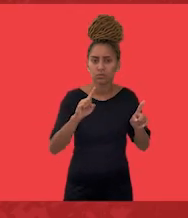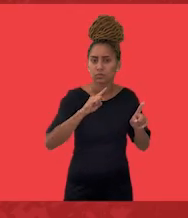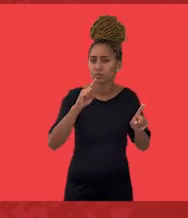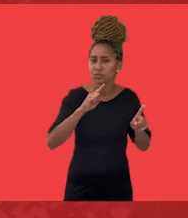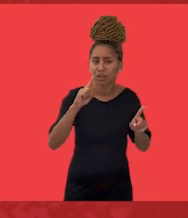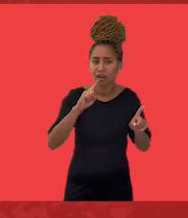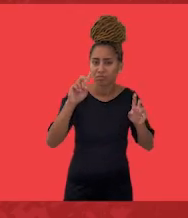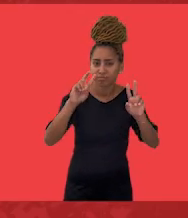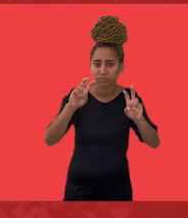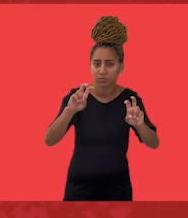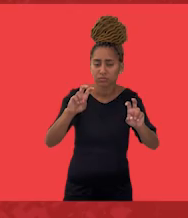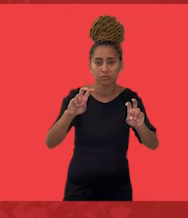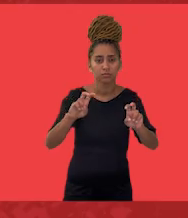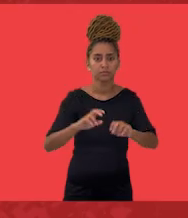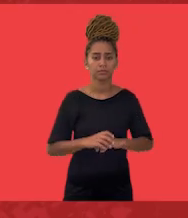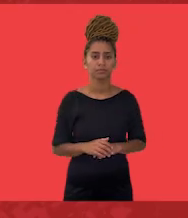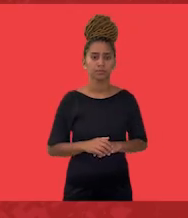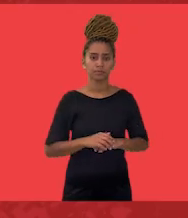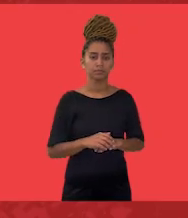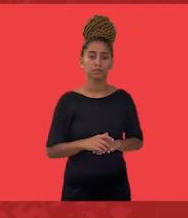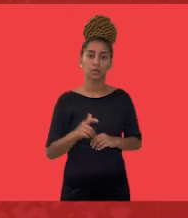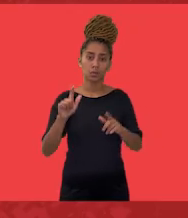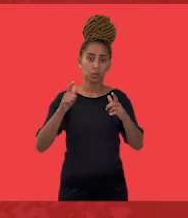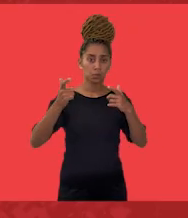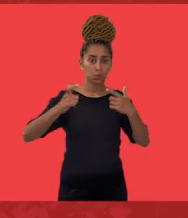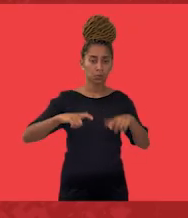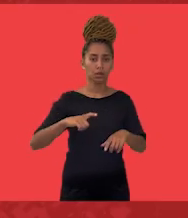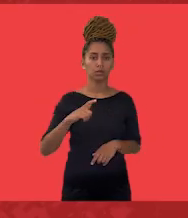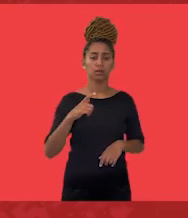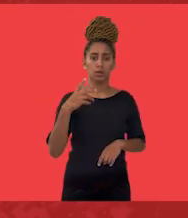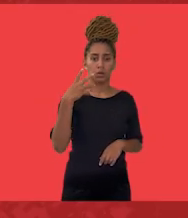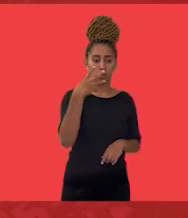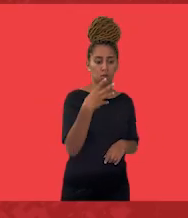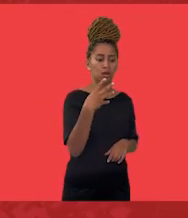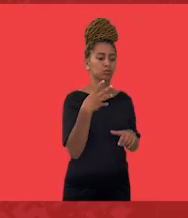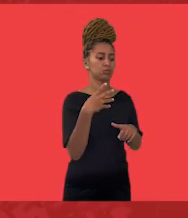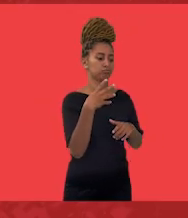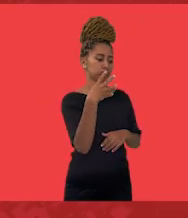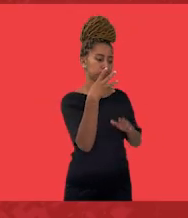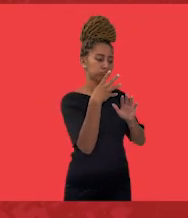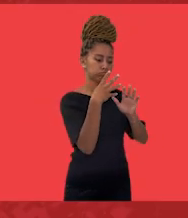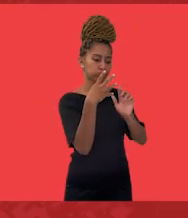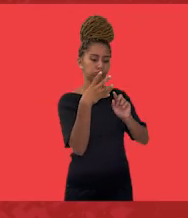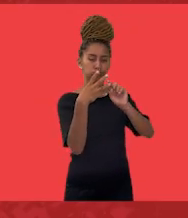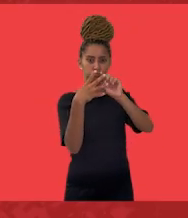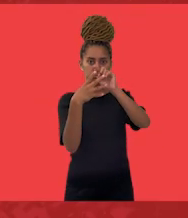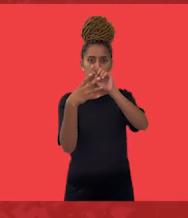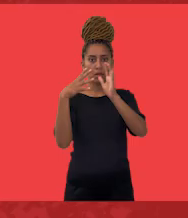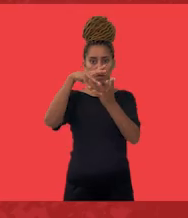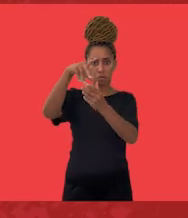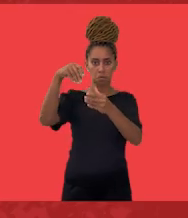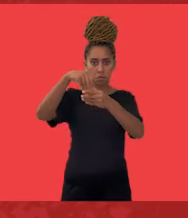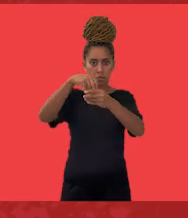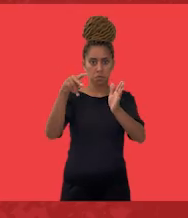força descomunal das águas a cair nas cataratas do Niágara.